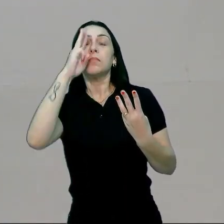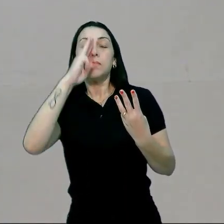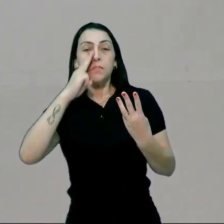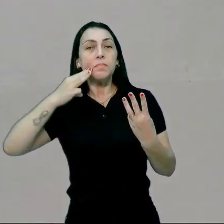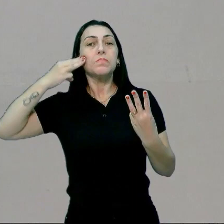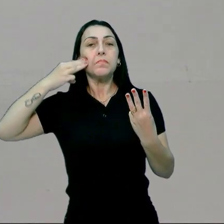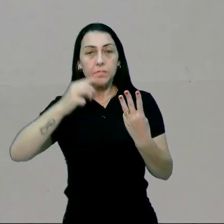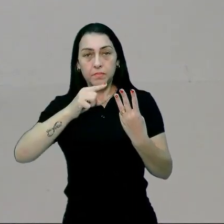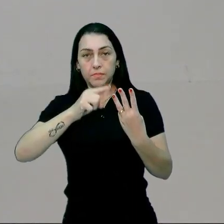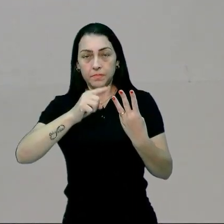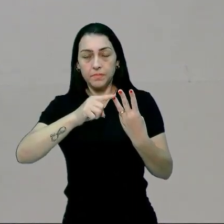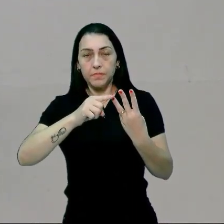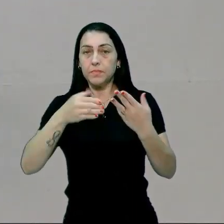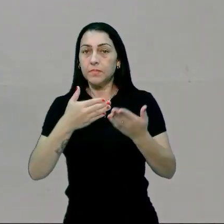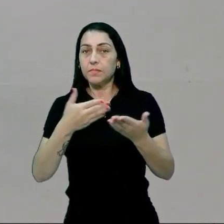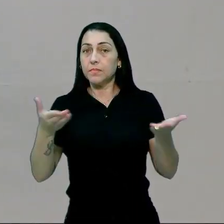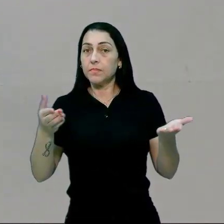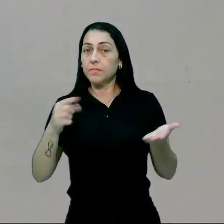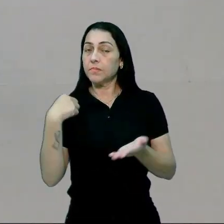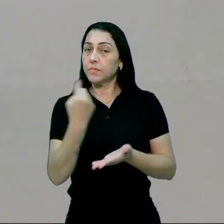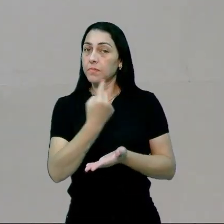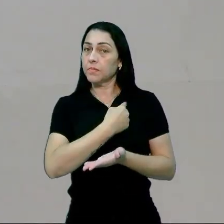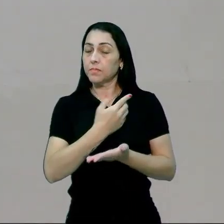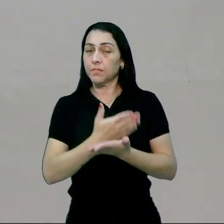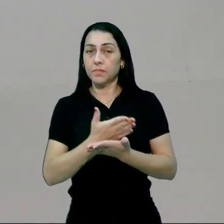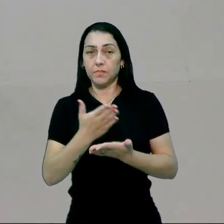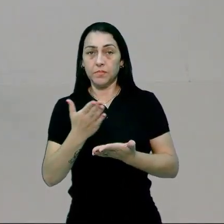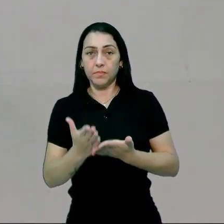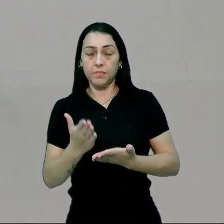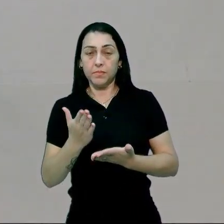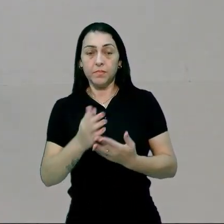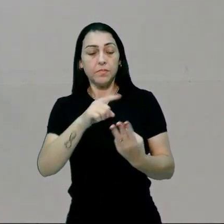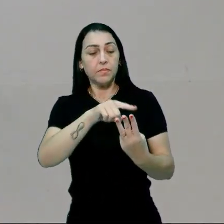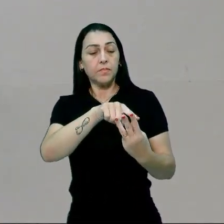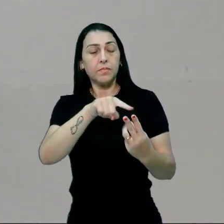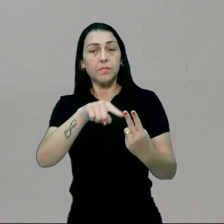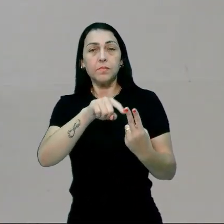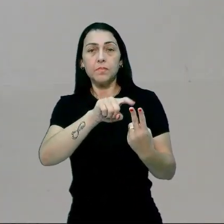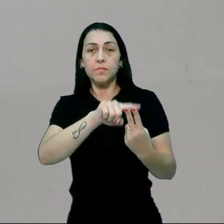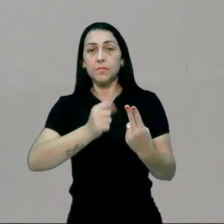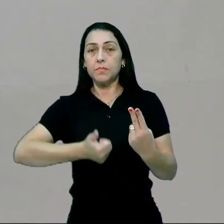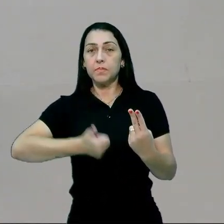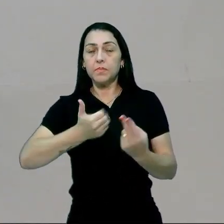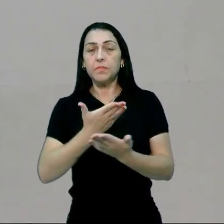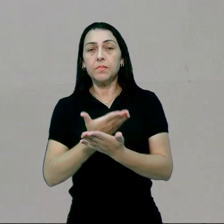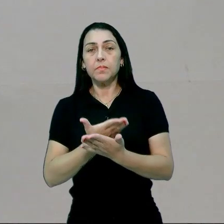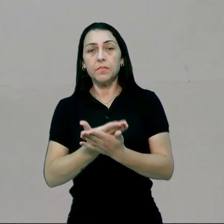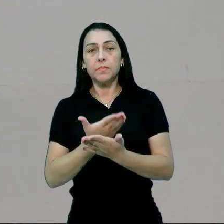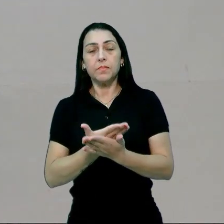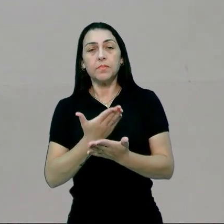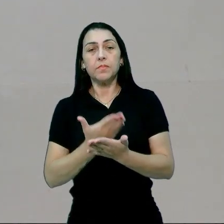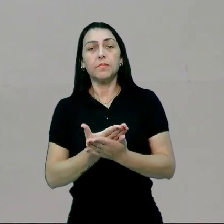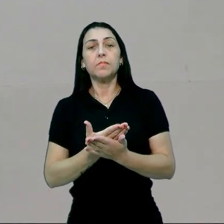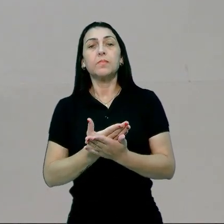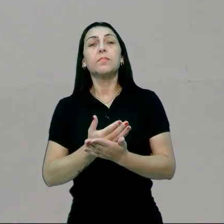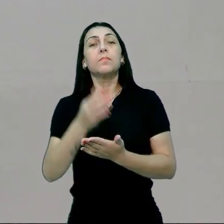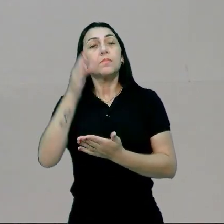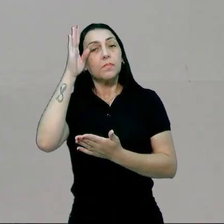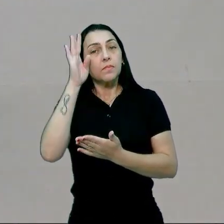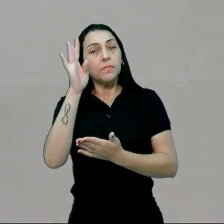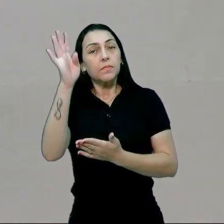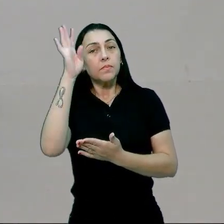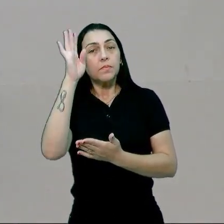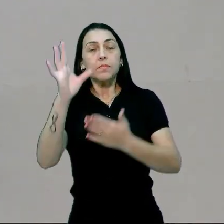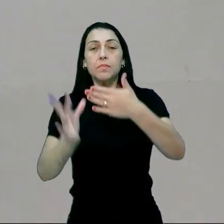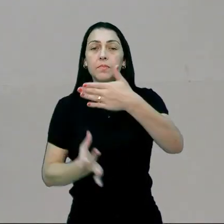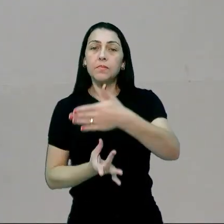Marx. Nós começamos, aliás, essas duas primeiras aulas a respeito das teorias